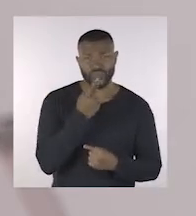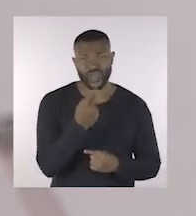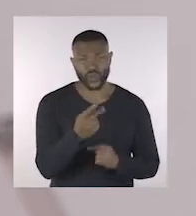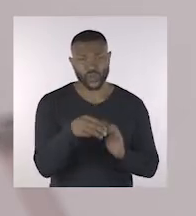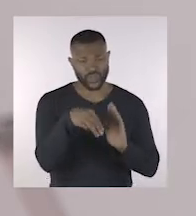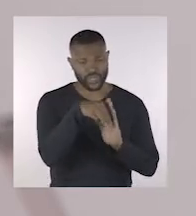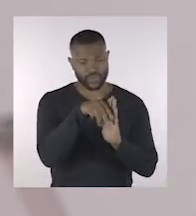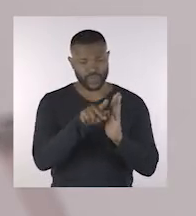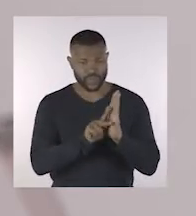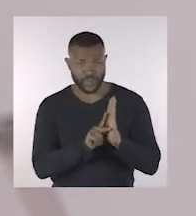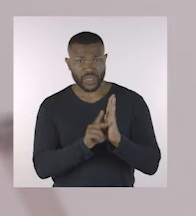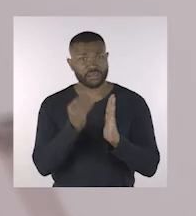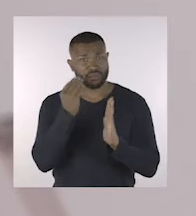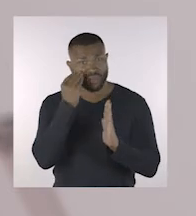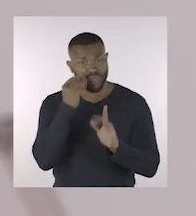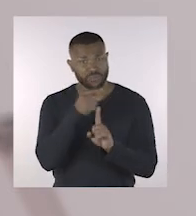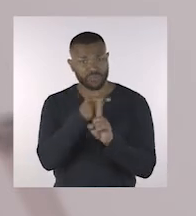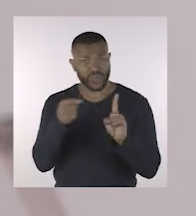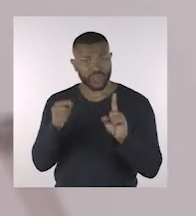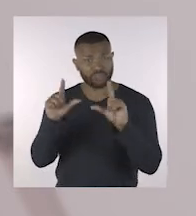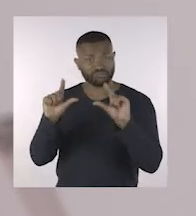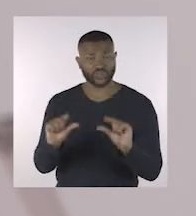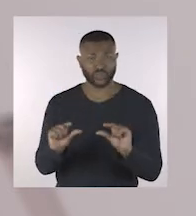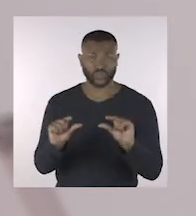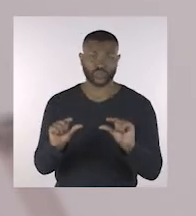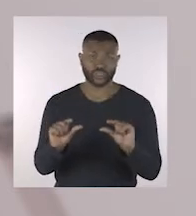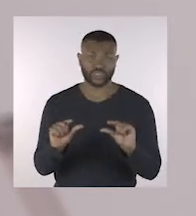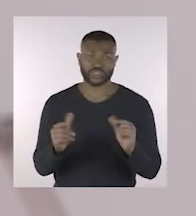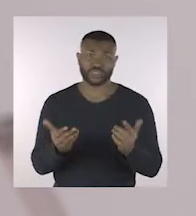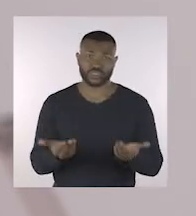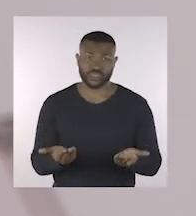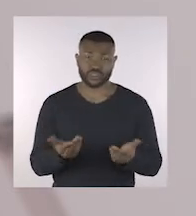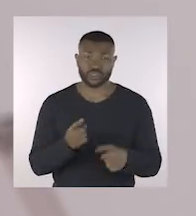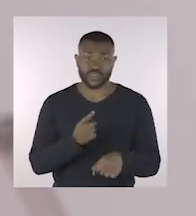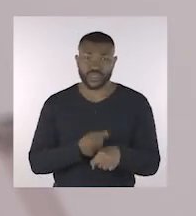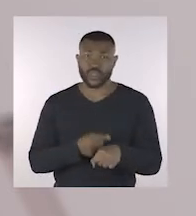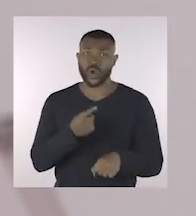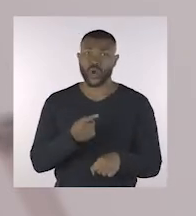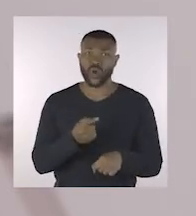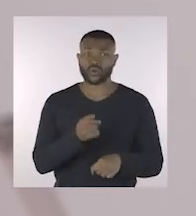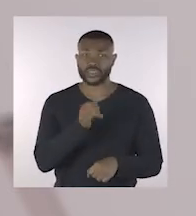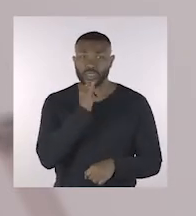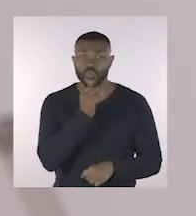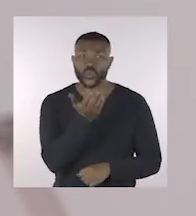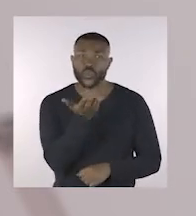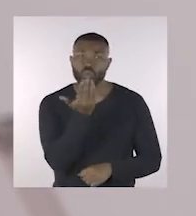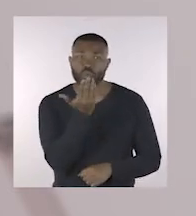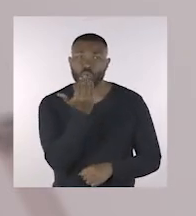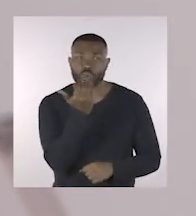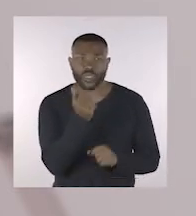atropelou jogou uma Medida Provisória para reduzir pela metade Justamente na hora que o preço dos alimentos